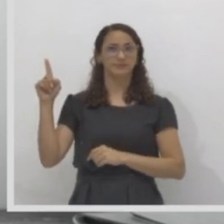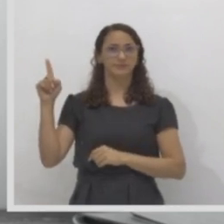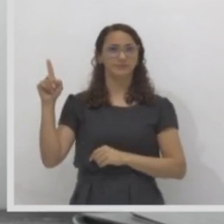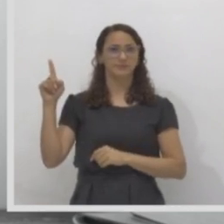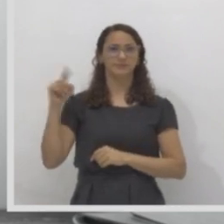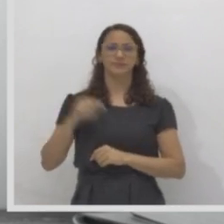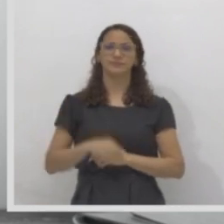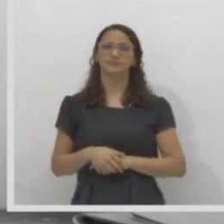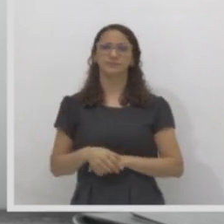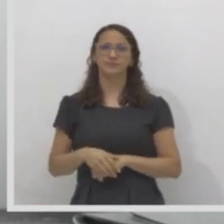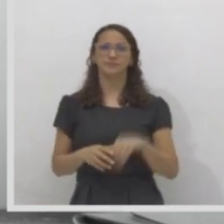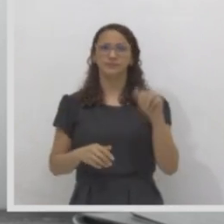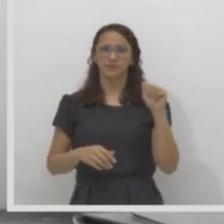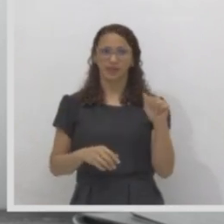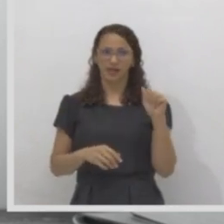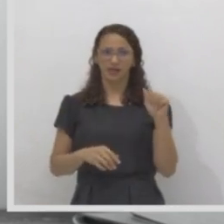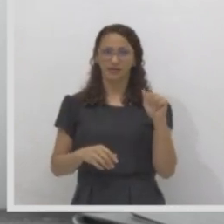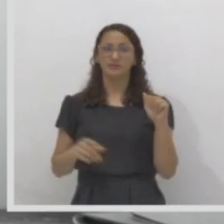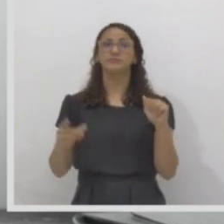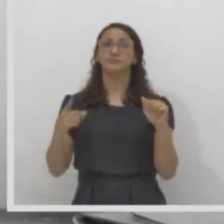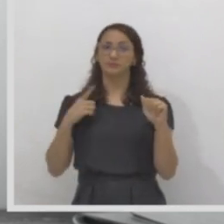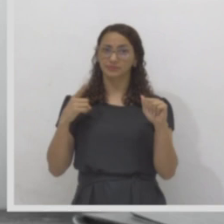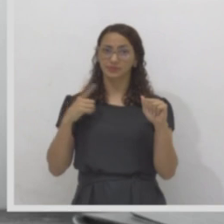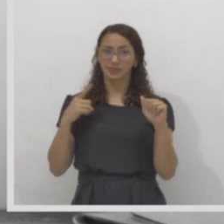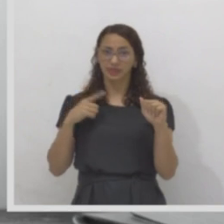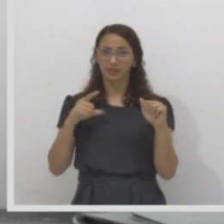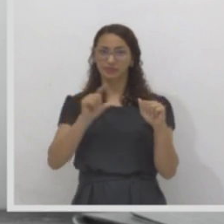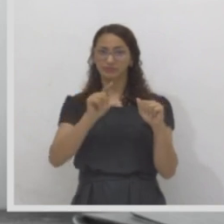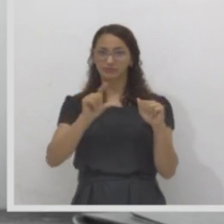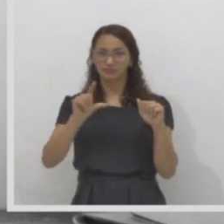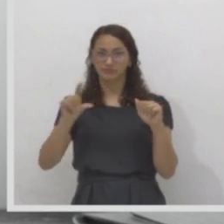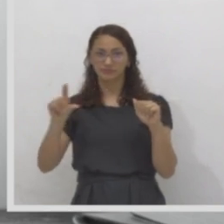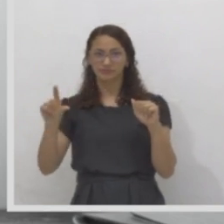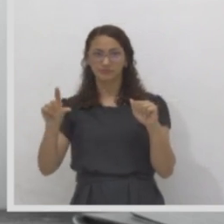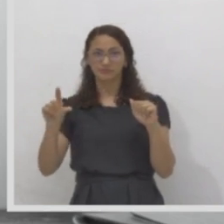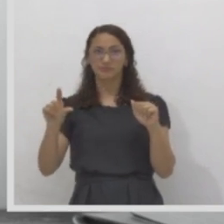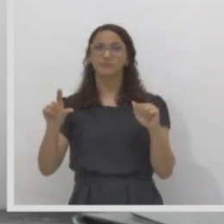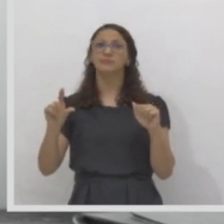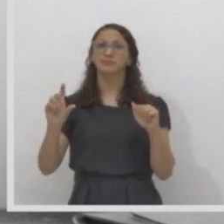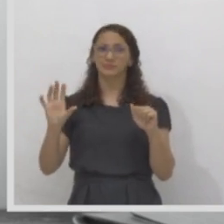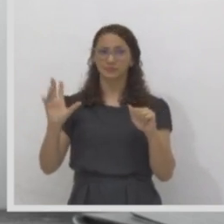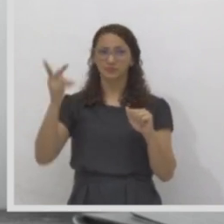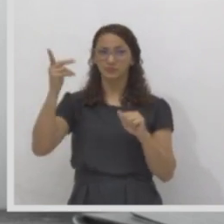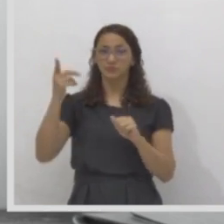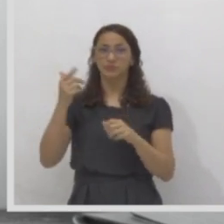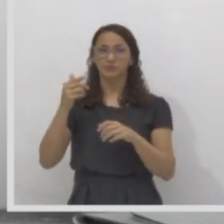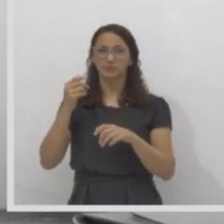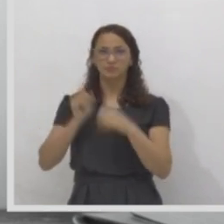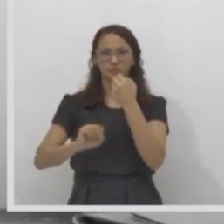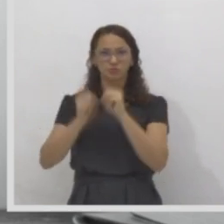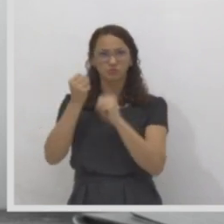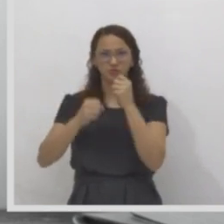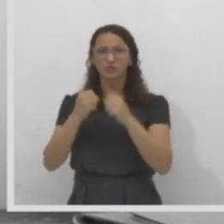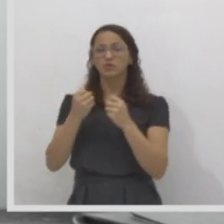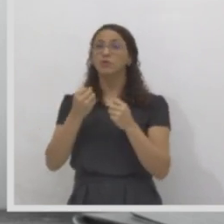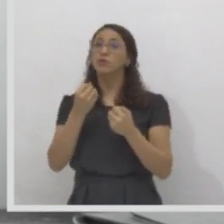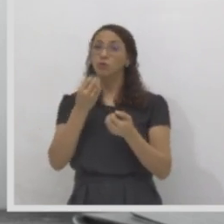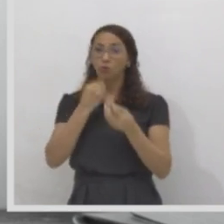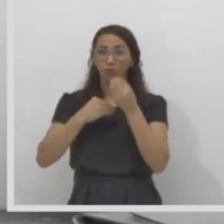antibióticos. Na letra A, existem que atuam na produção de alimentos como iogurte.